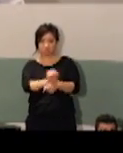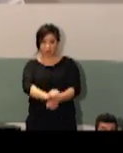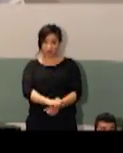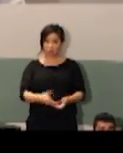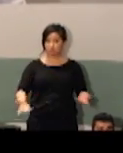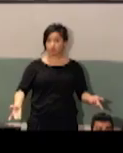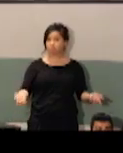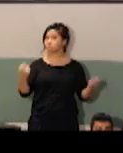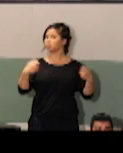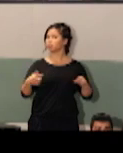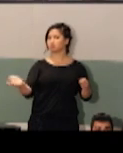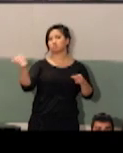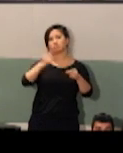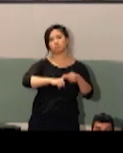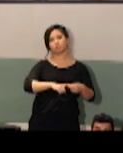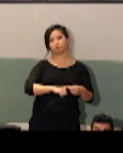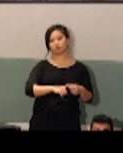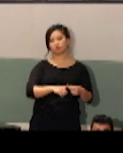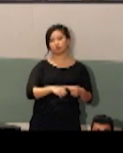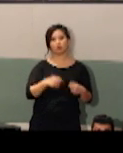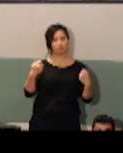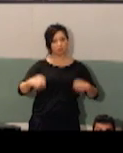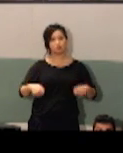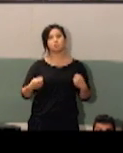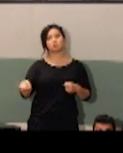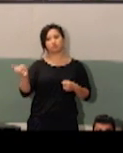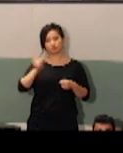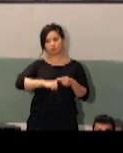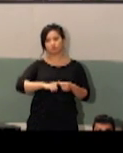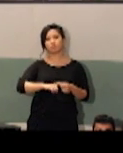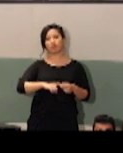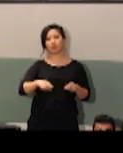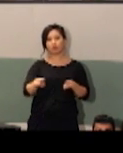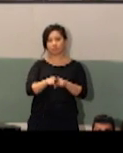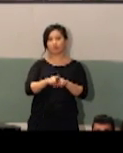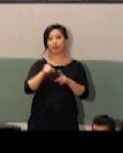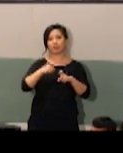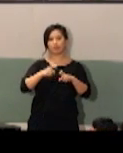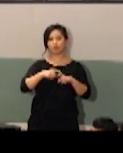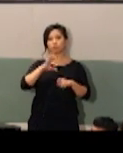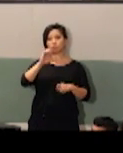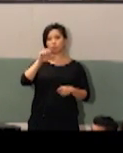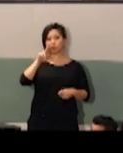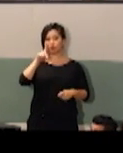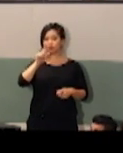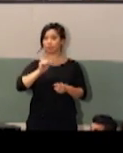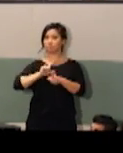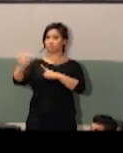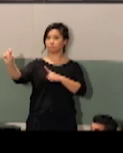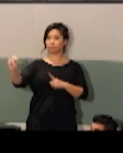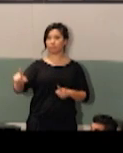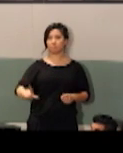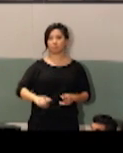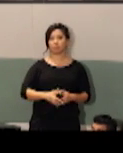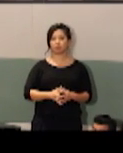dignidade do servidor da saúde, botando os médicos cubanos para correr de Brasília. Muito obrigada, candidato.